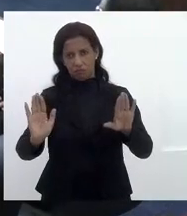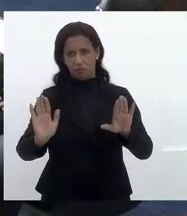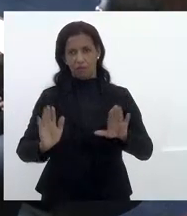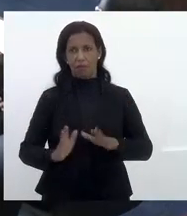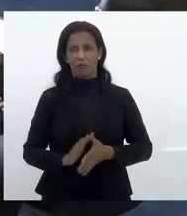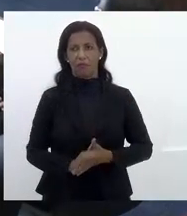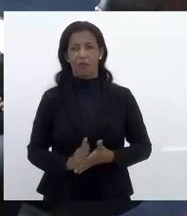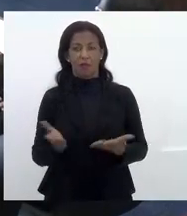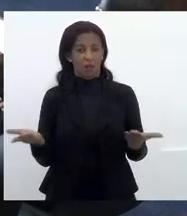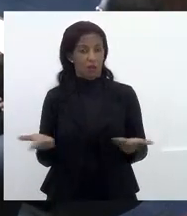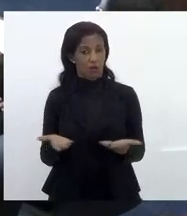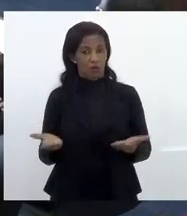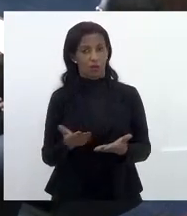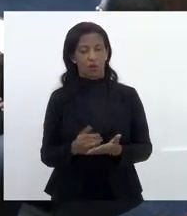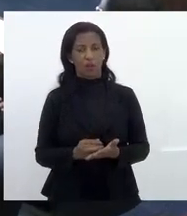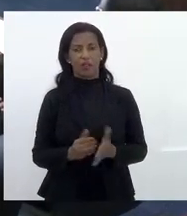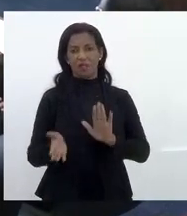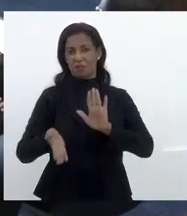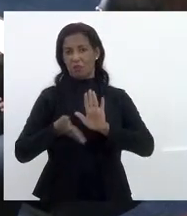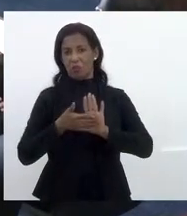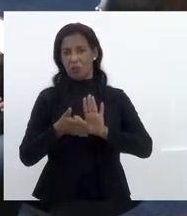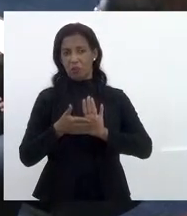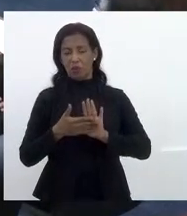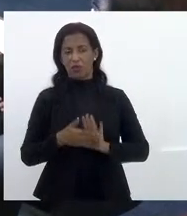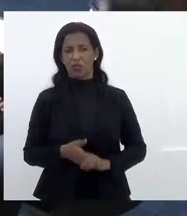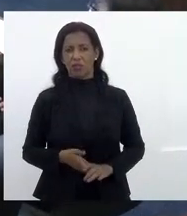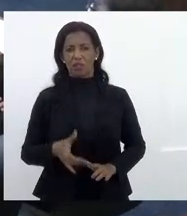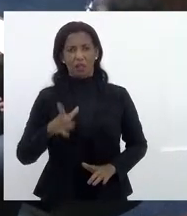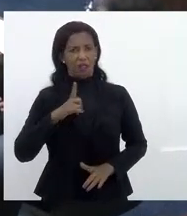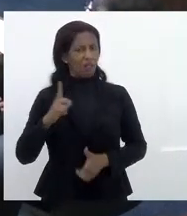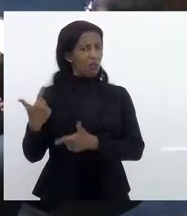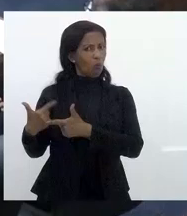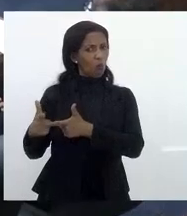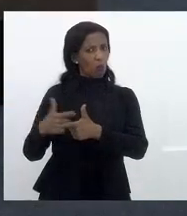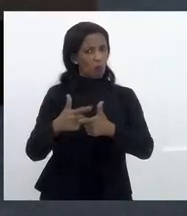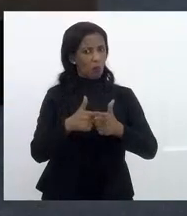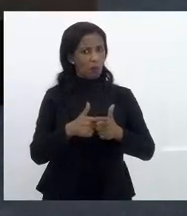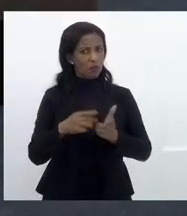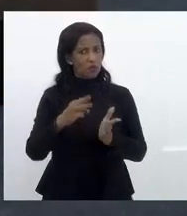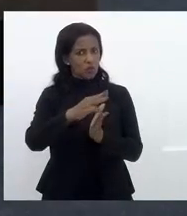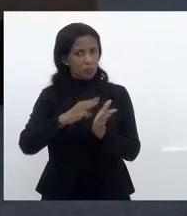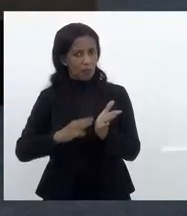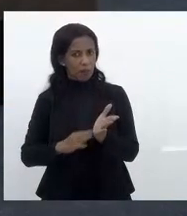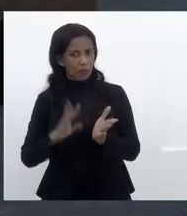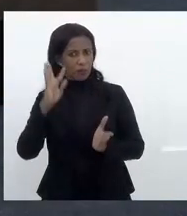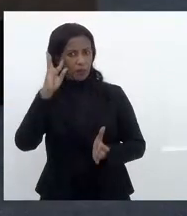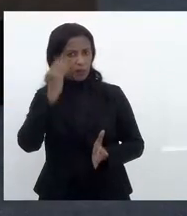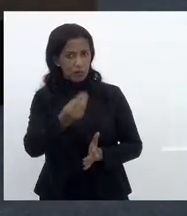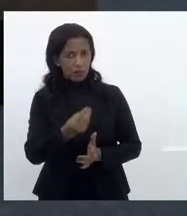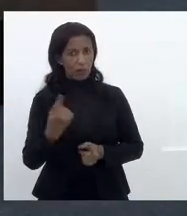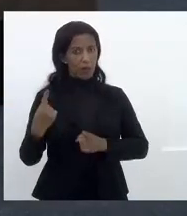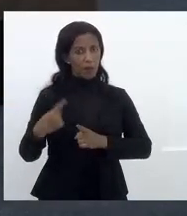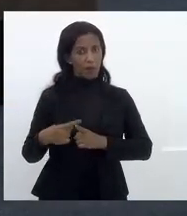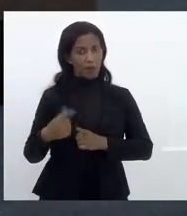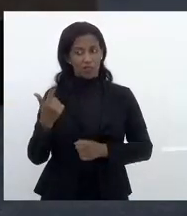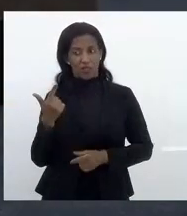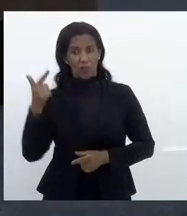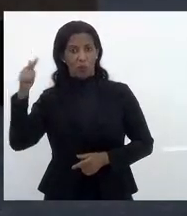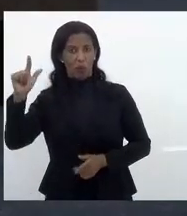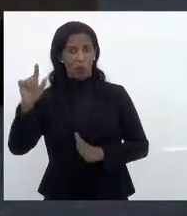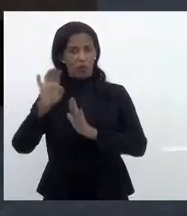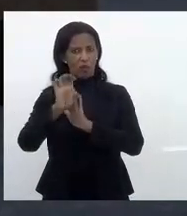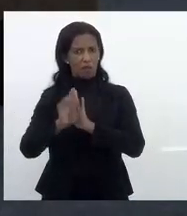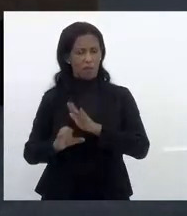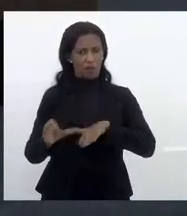mas agora dessa proposta mas a gente tem um problema de método para resolver Porque já temos uma outra